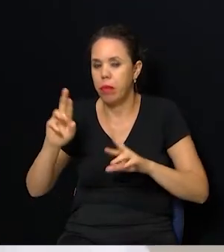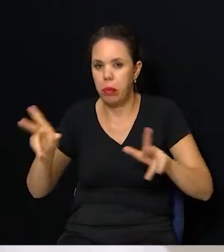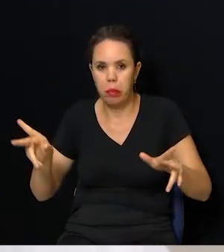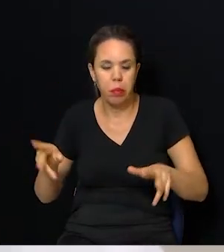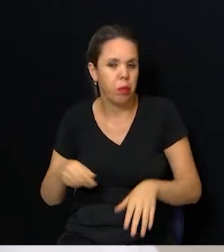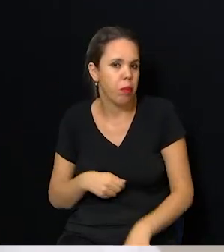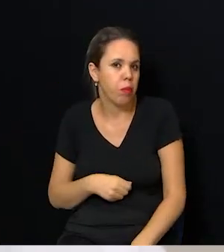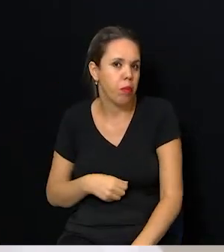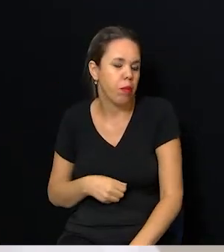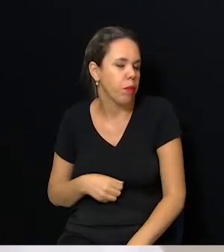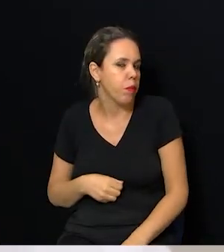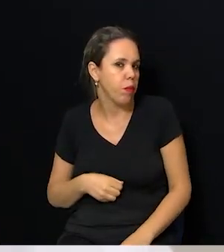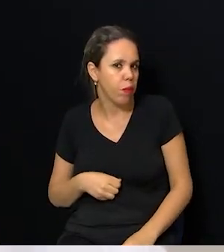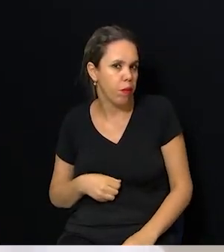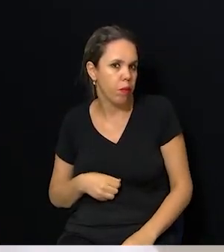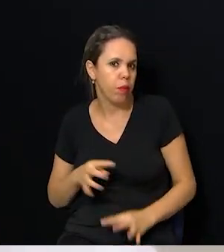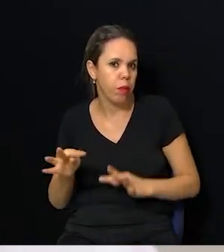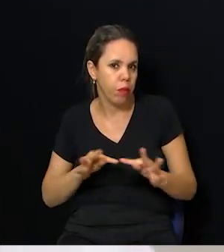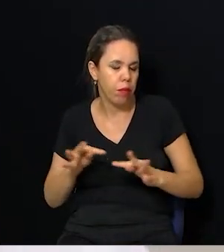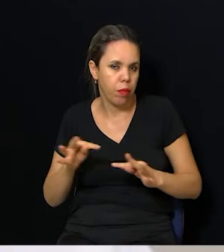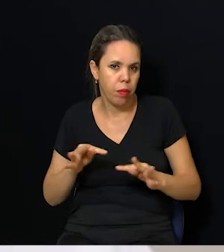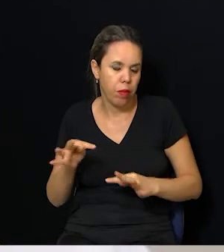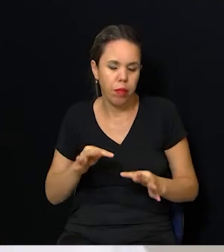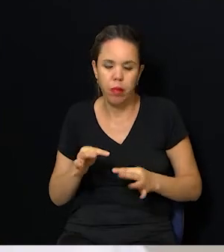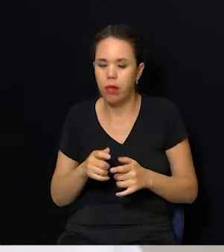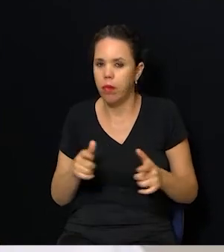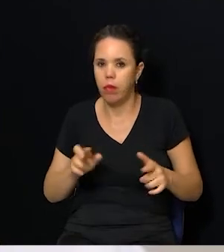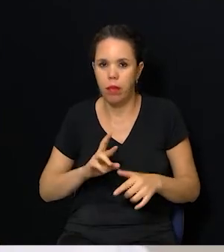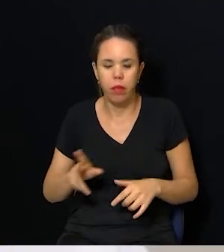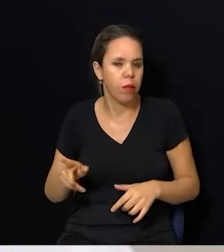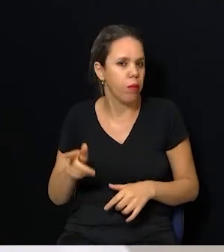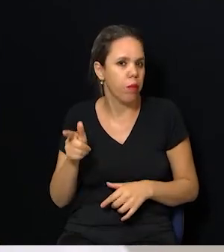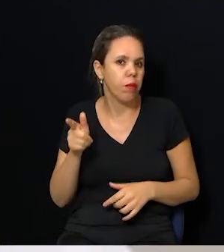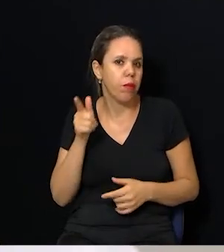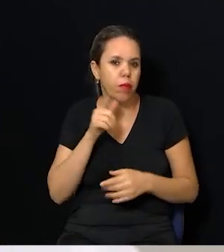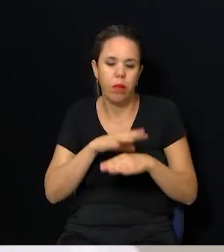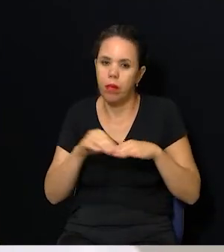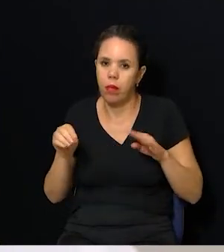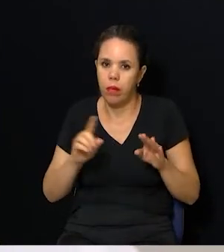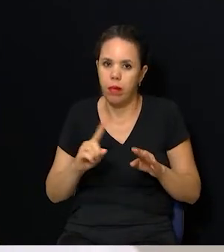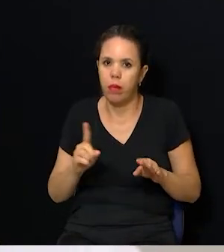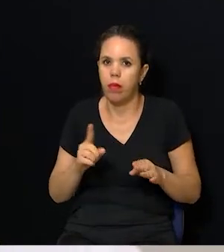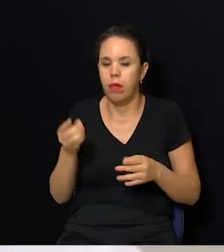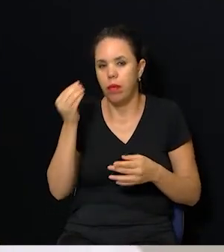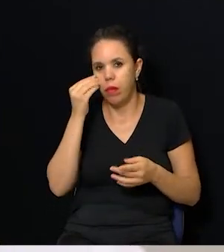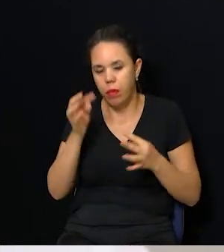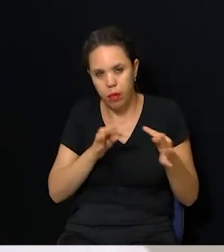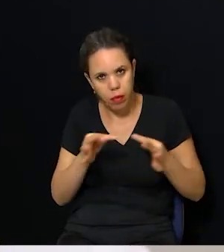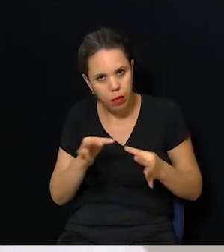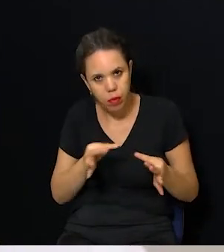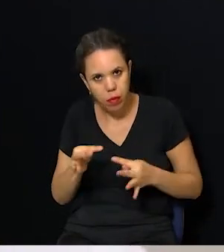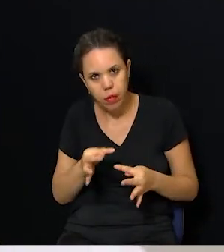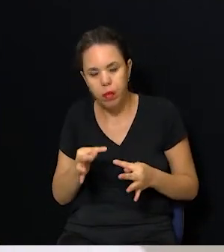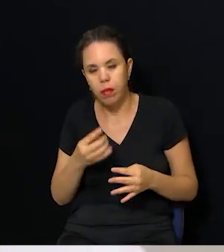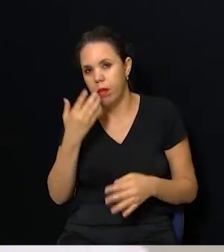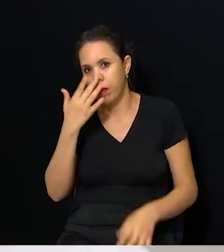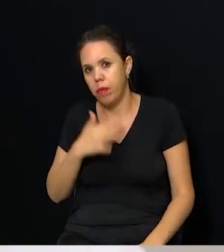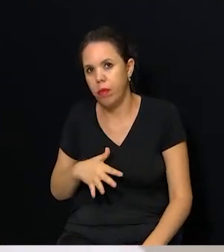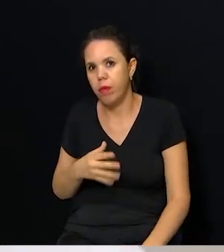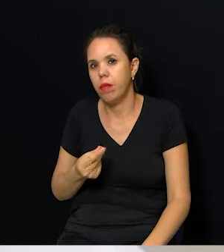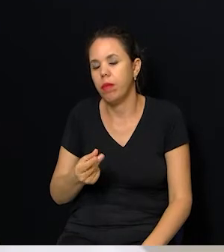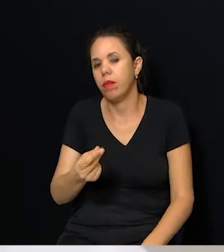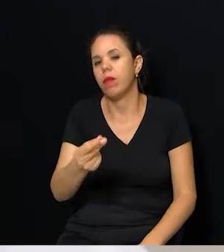outra e o objetivo terapêutico, na maioria das vezes, não é alcançado, que é a cura. Então, você tem que tratar dessa criança